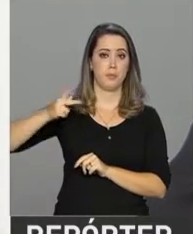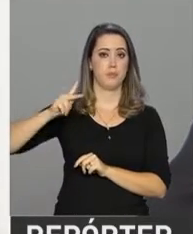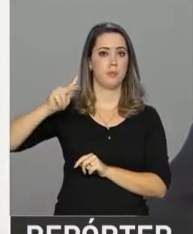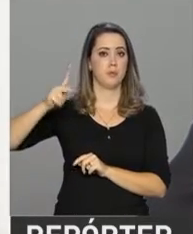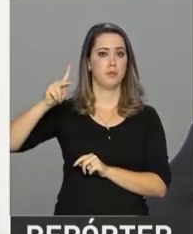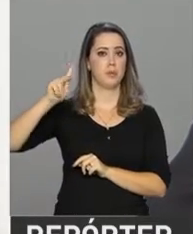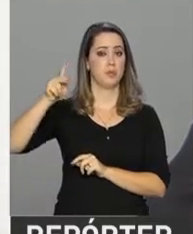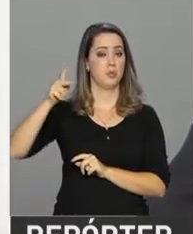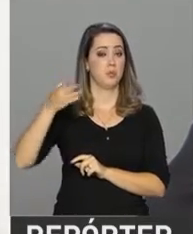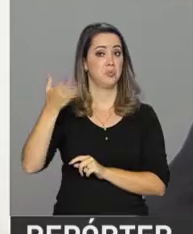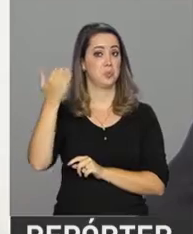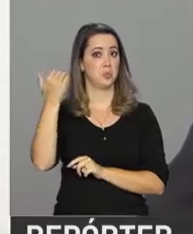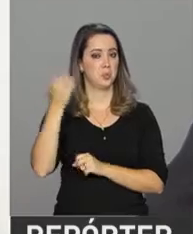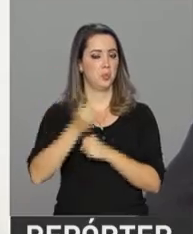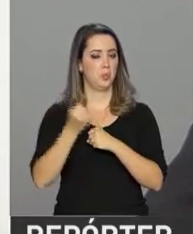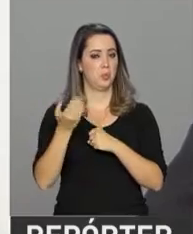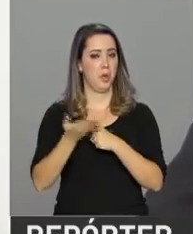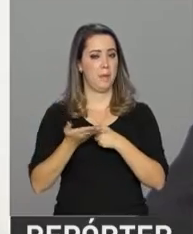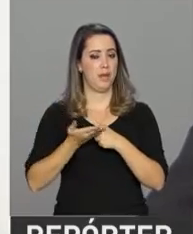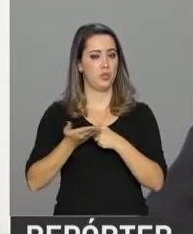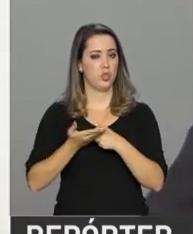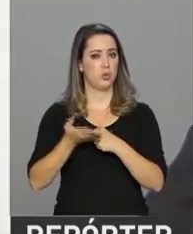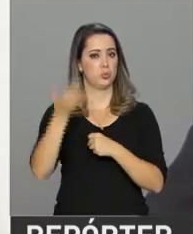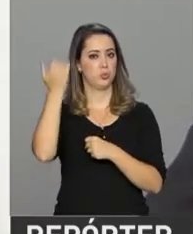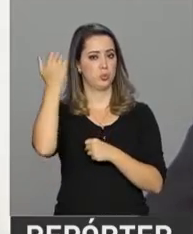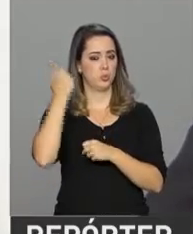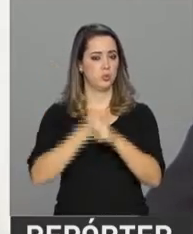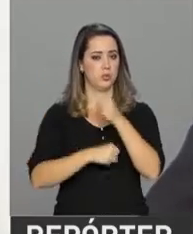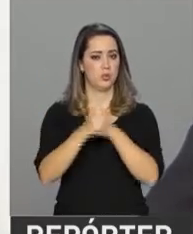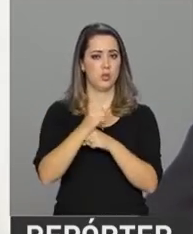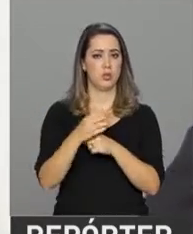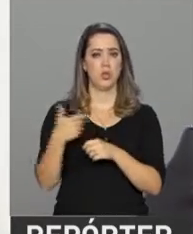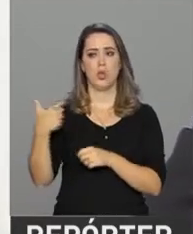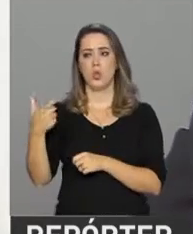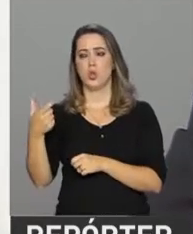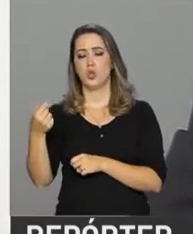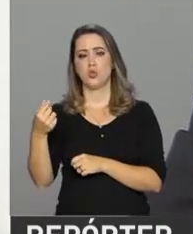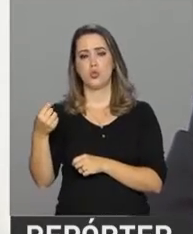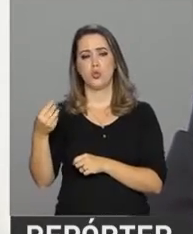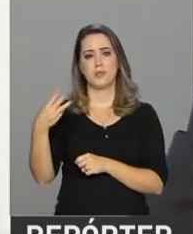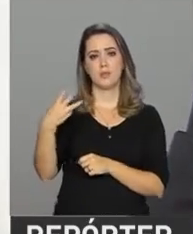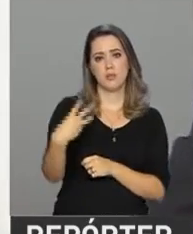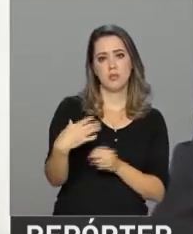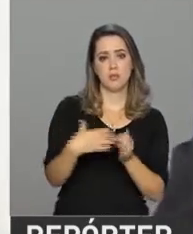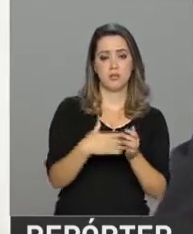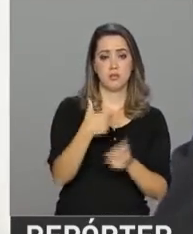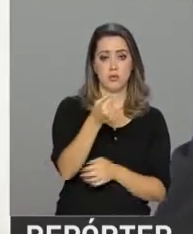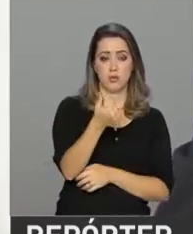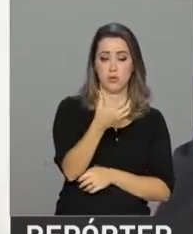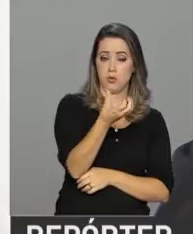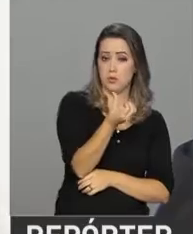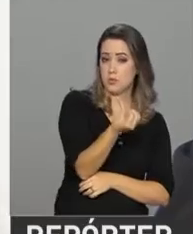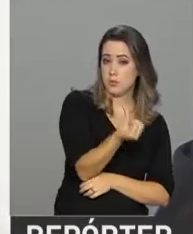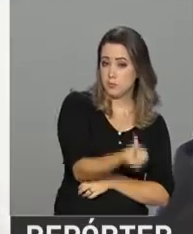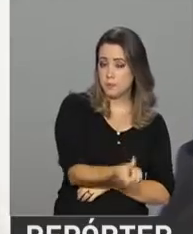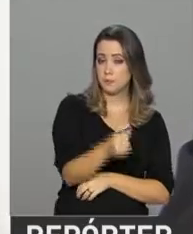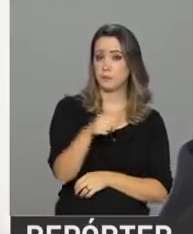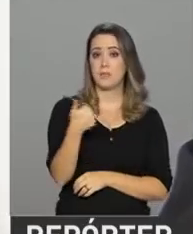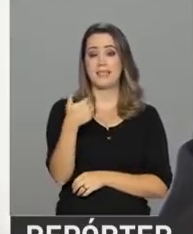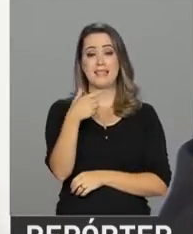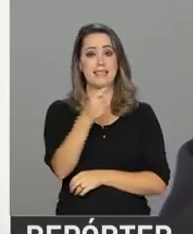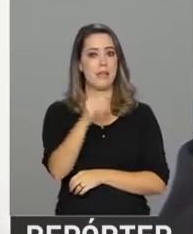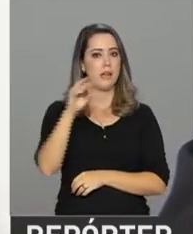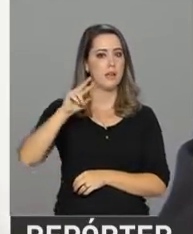a média anual histórica entre 2003 e 2016. 10